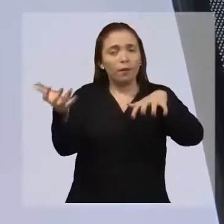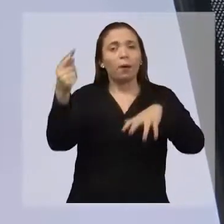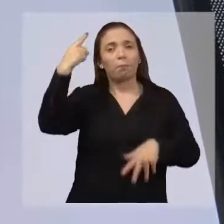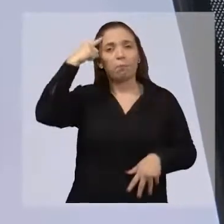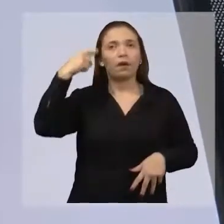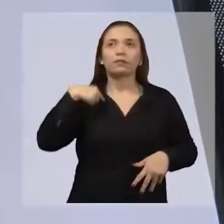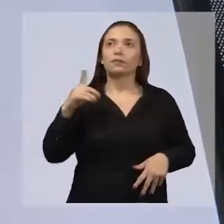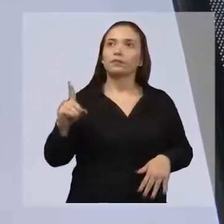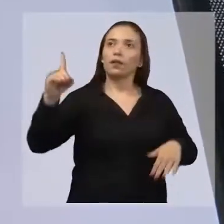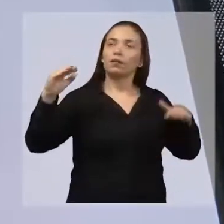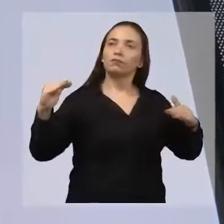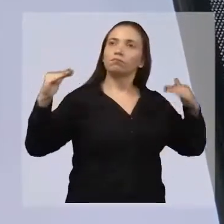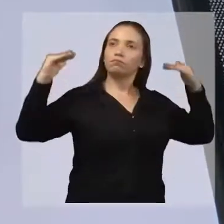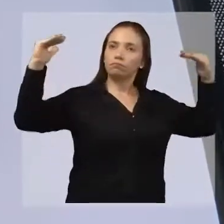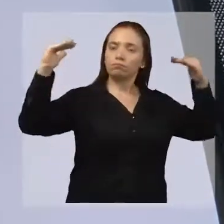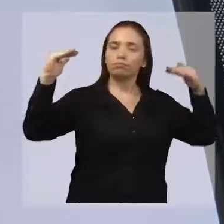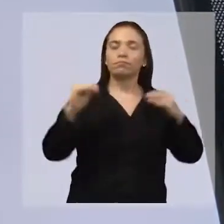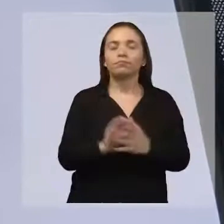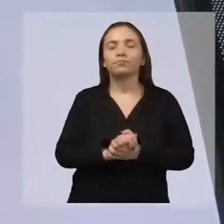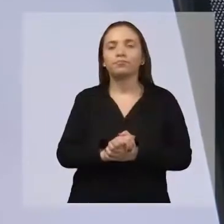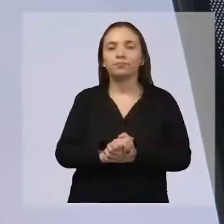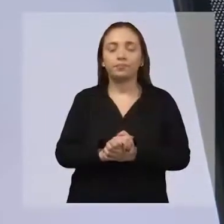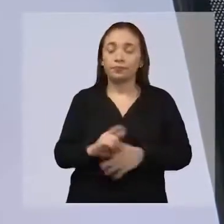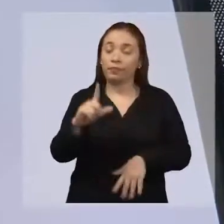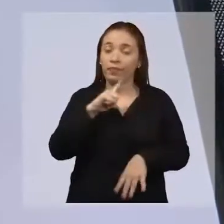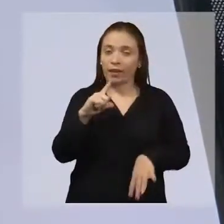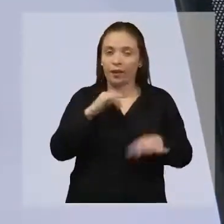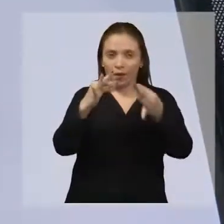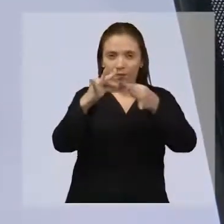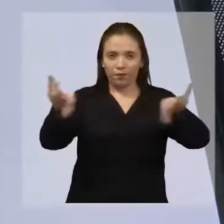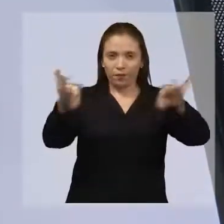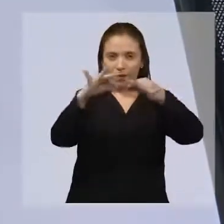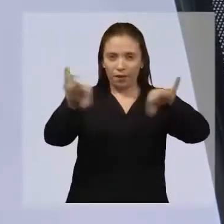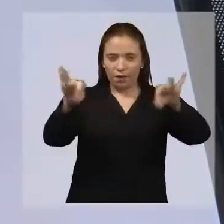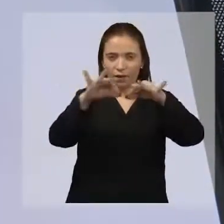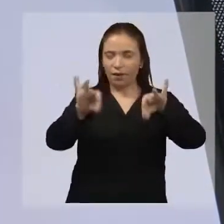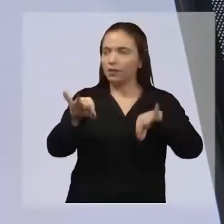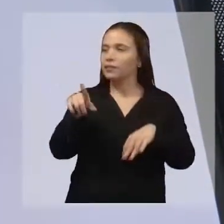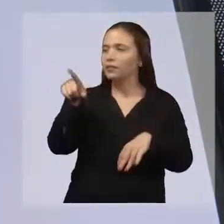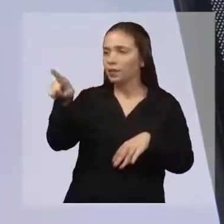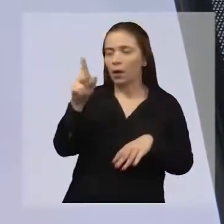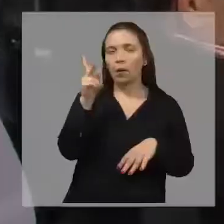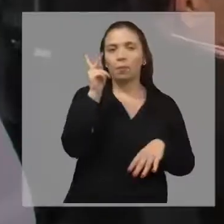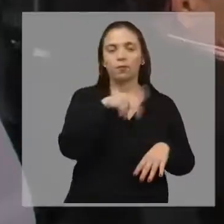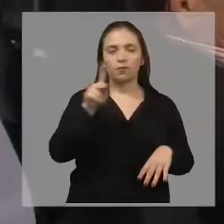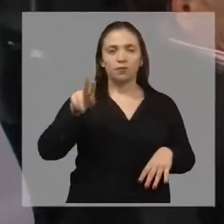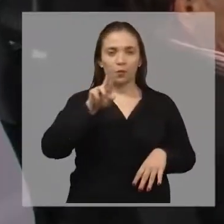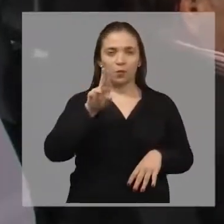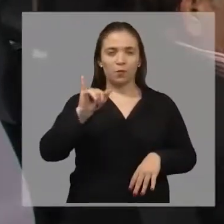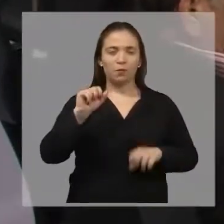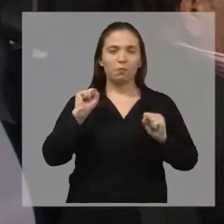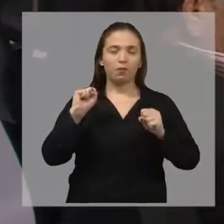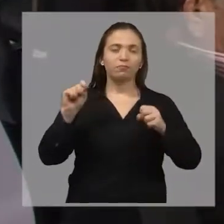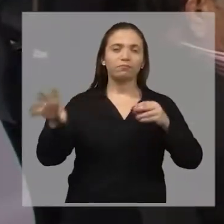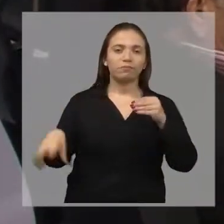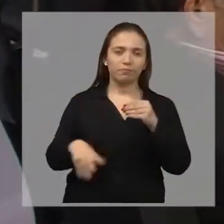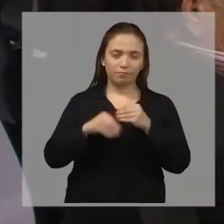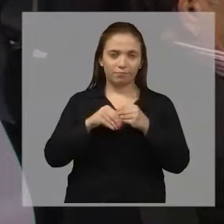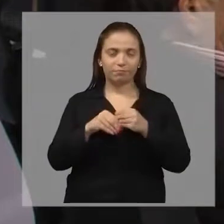recordar a velha frase, Dr. Rui pode ensinar a gente sobre isso, como ensina outras